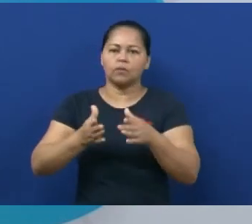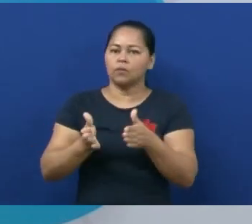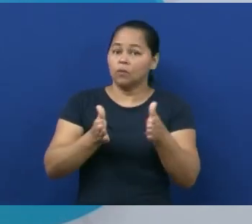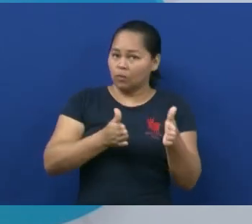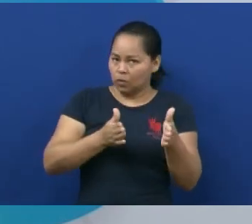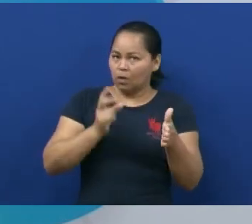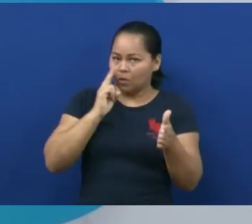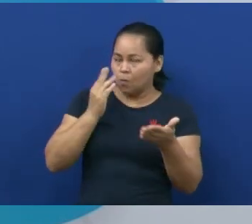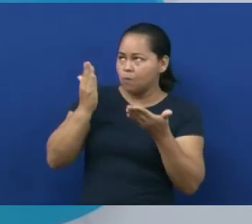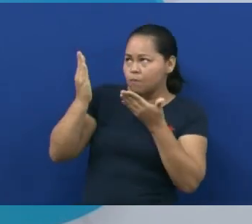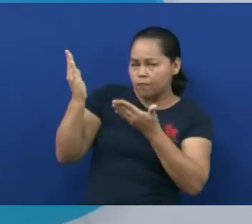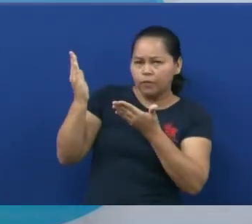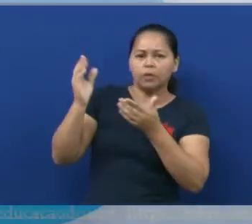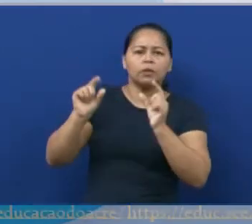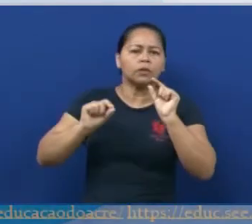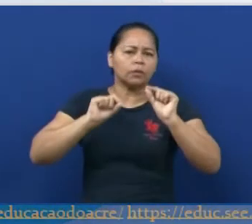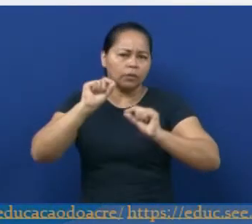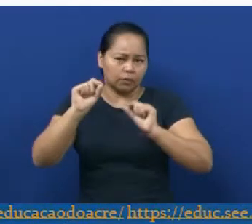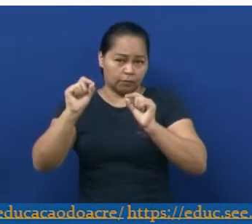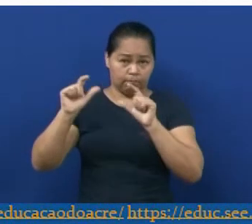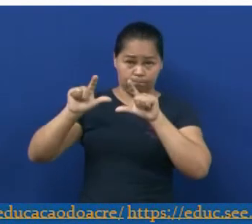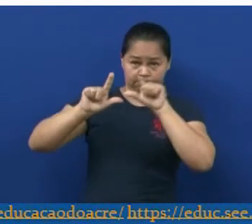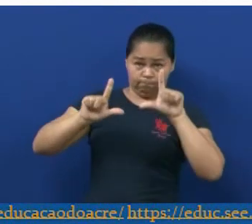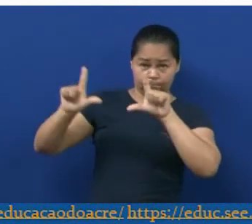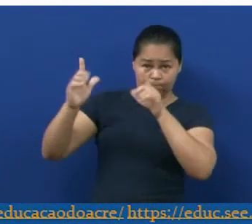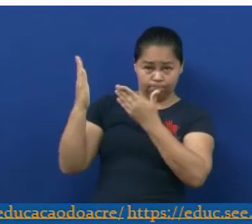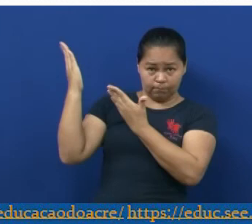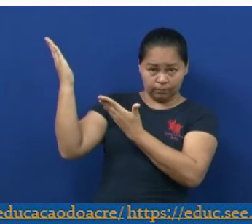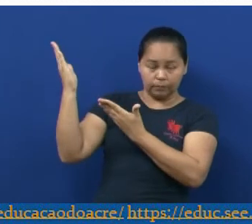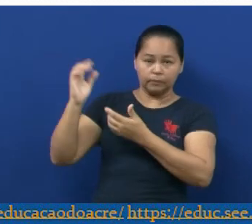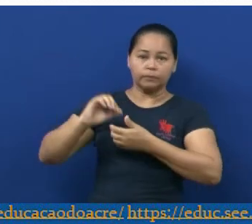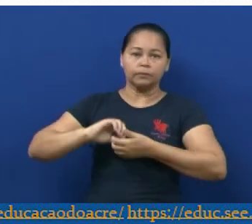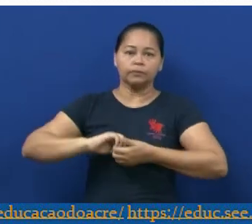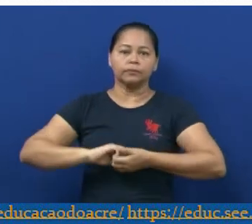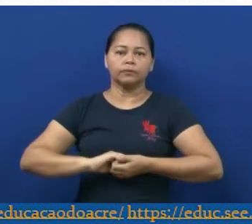Vamos comigo, então, agora ao slide.